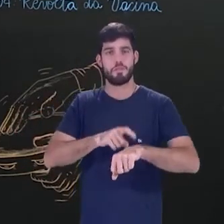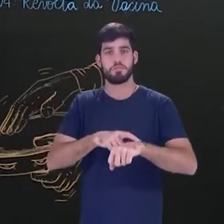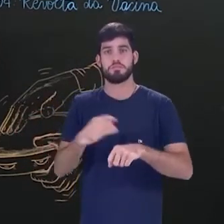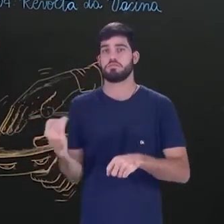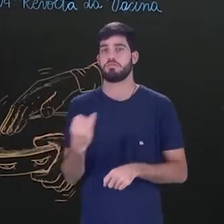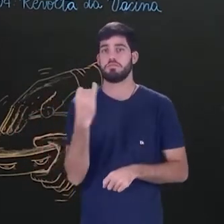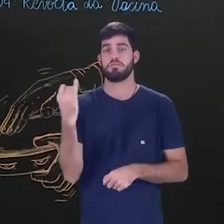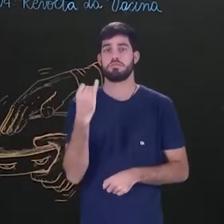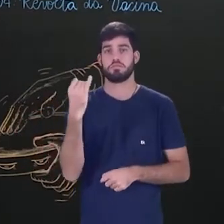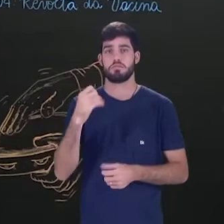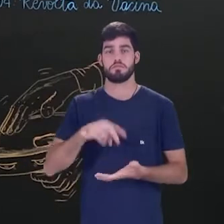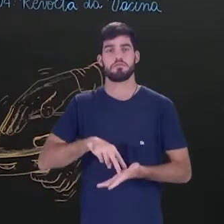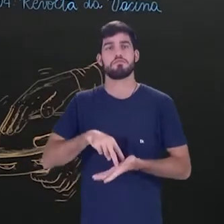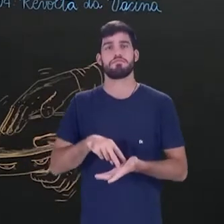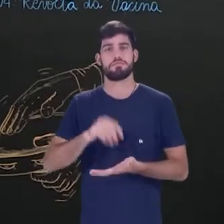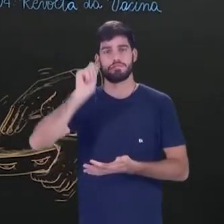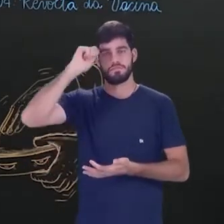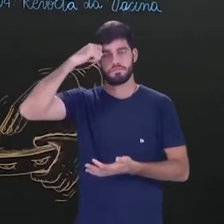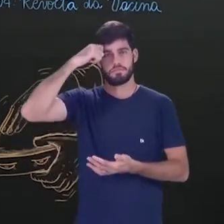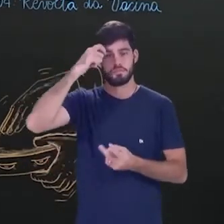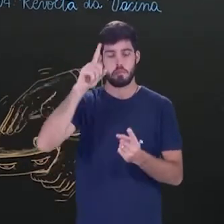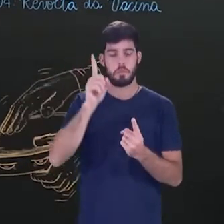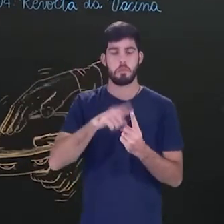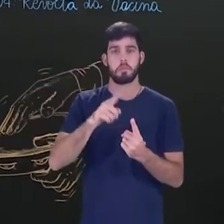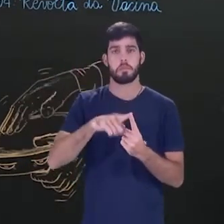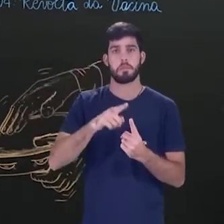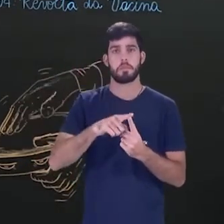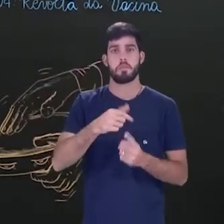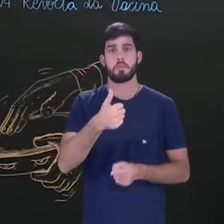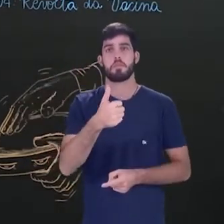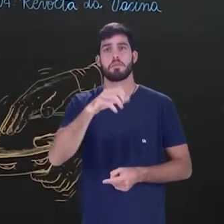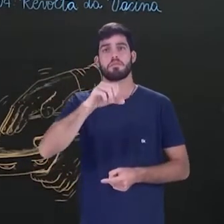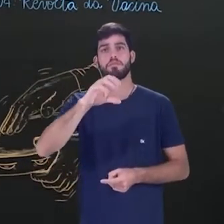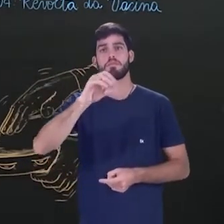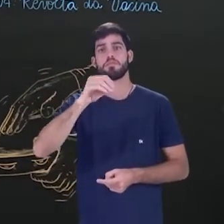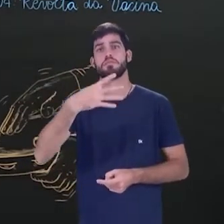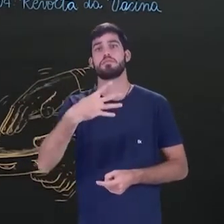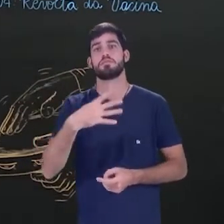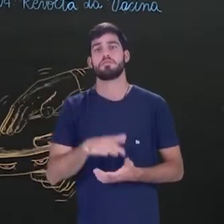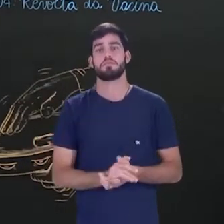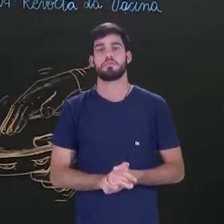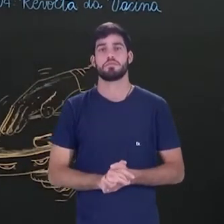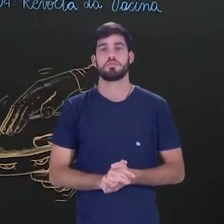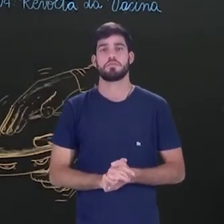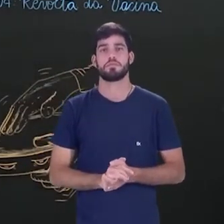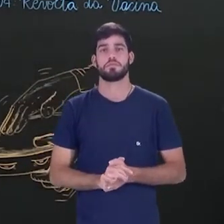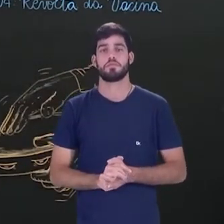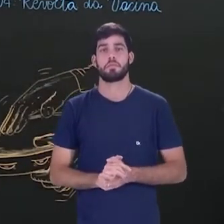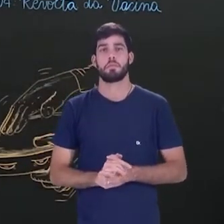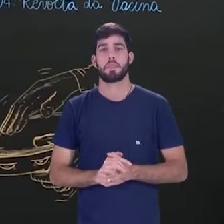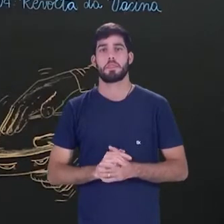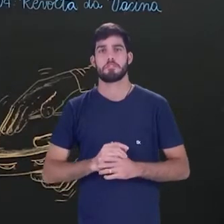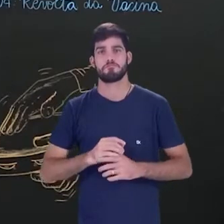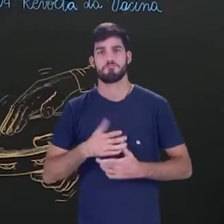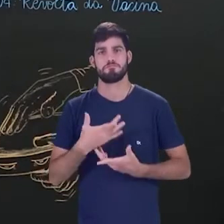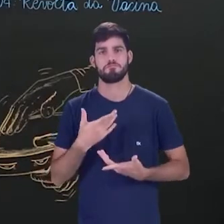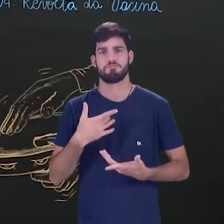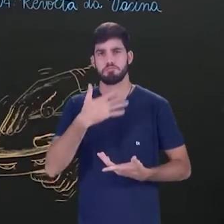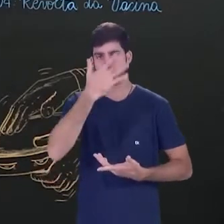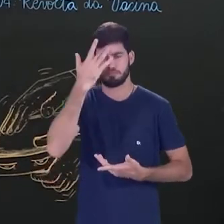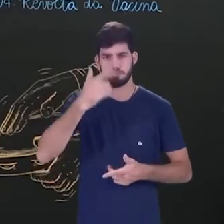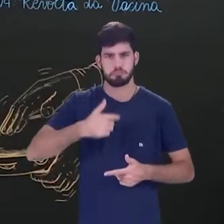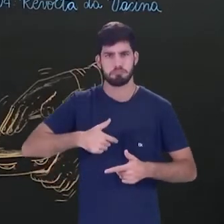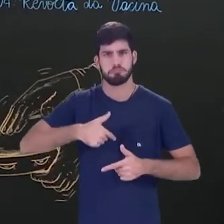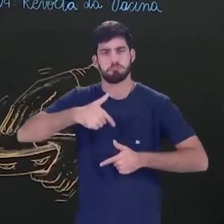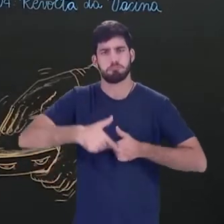discutir aqui junto. O primeiro deles está aqui em 1904, a Revolta da Vacina. A Revolta